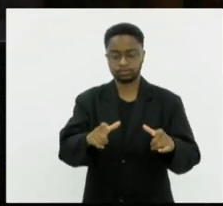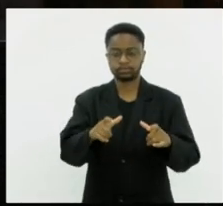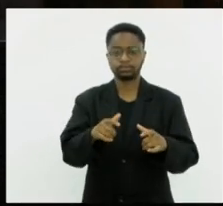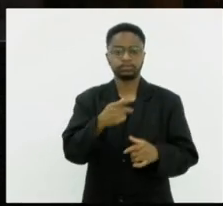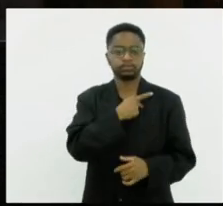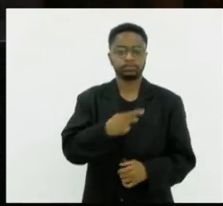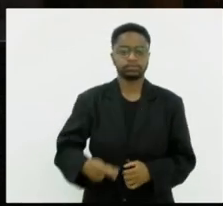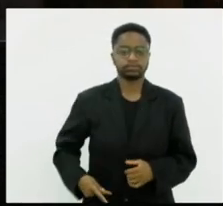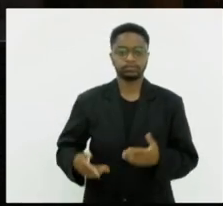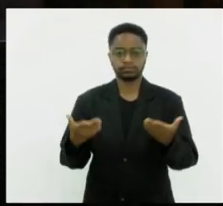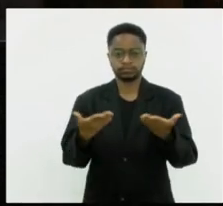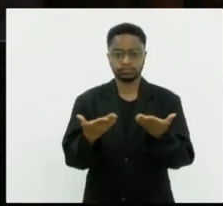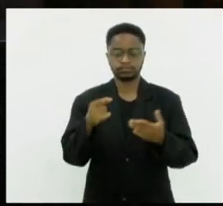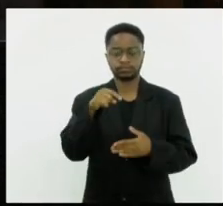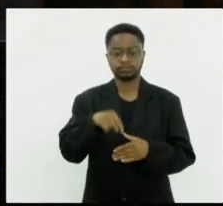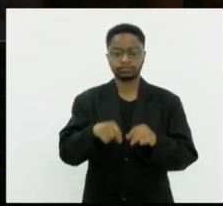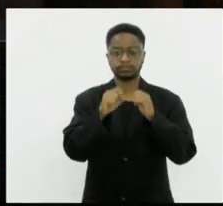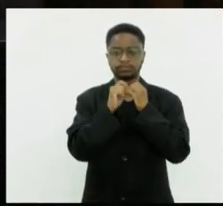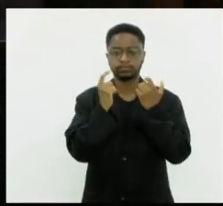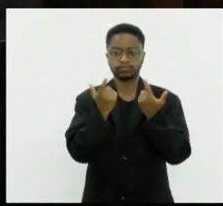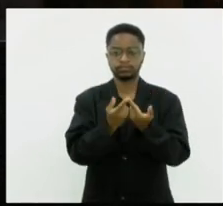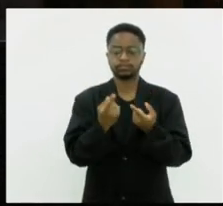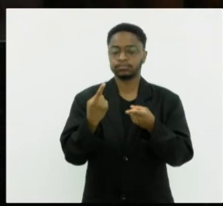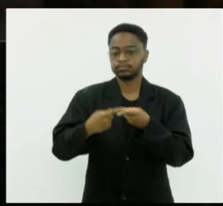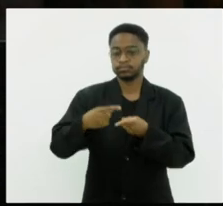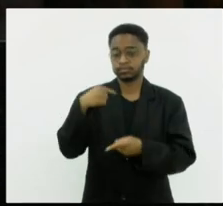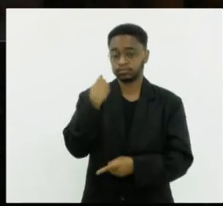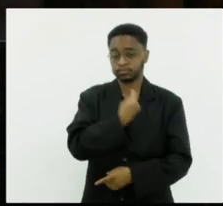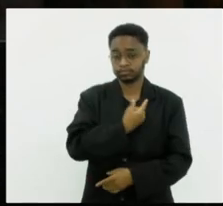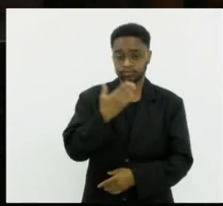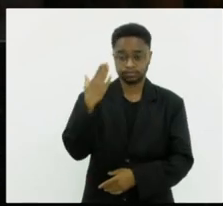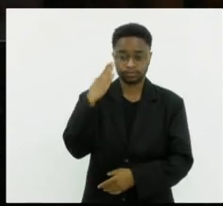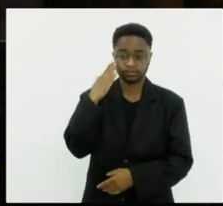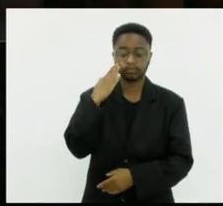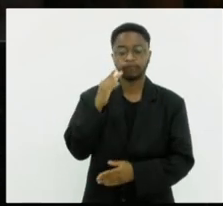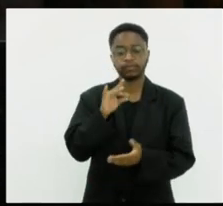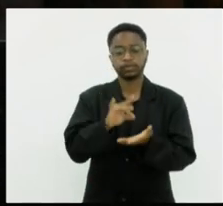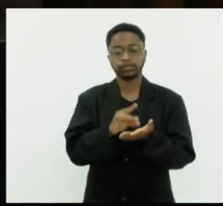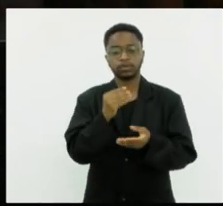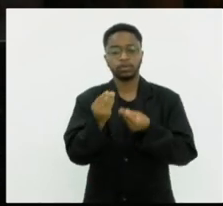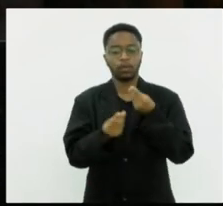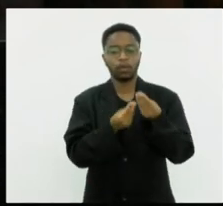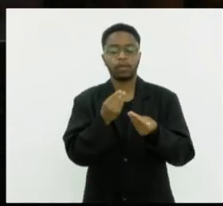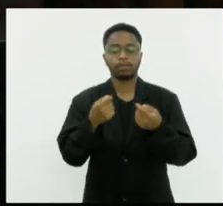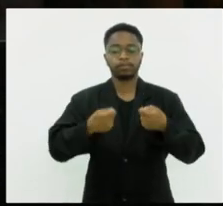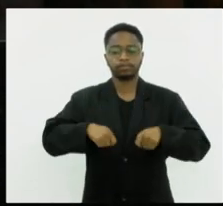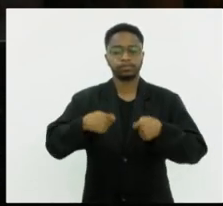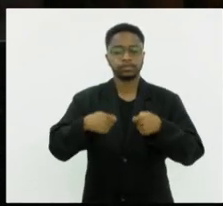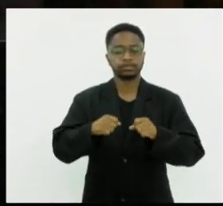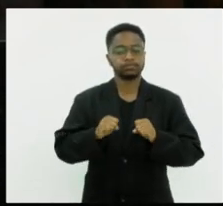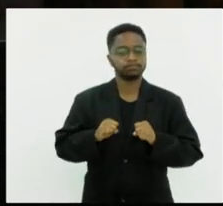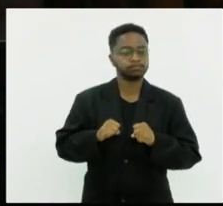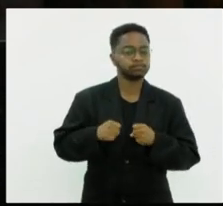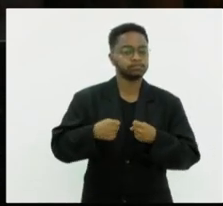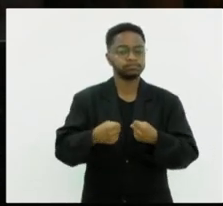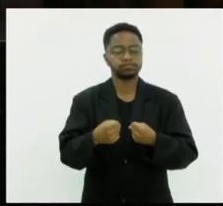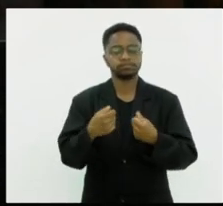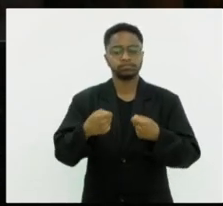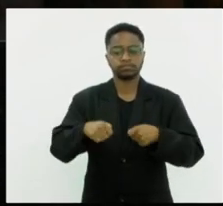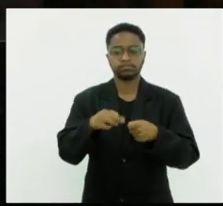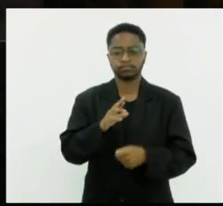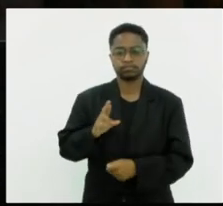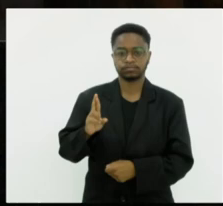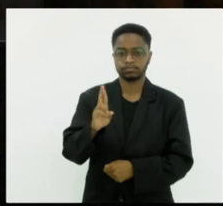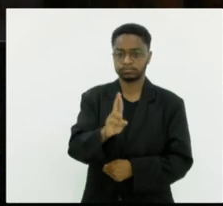presidindo os trabalhos dessa casa, porque a gente sabe o quanto... que a gente precisa ter, evidentemente,